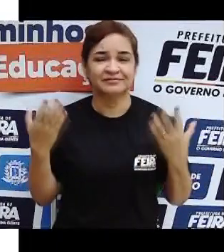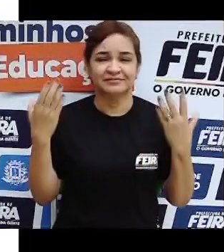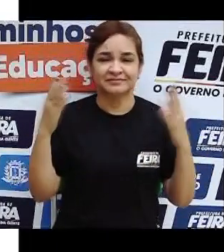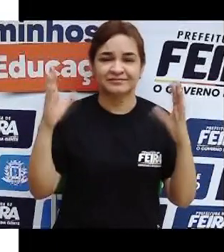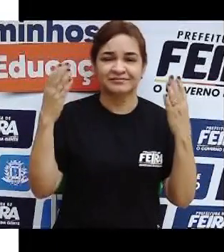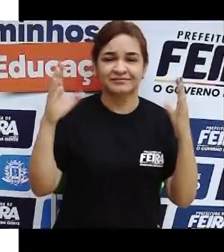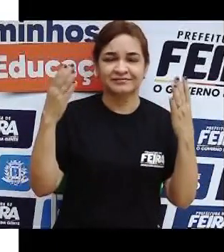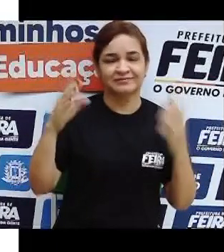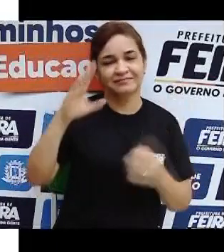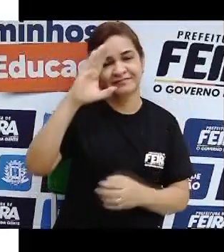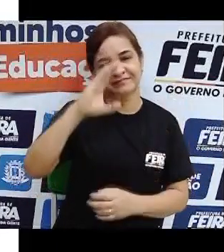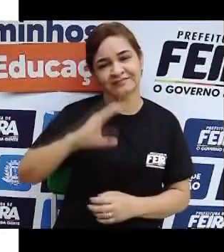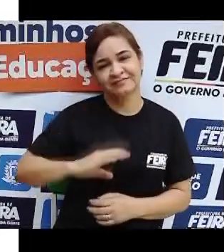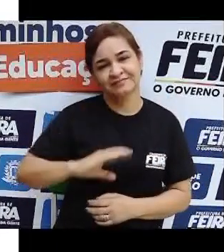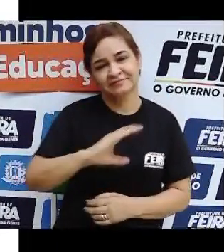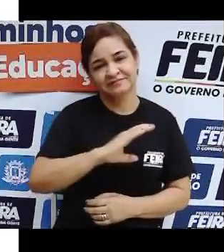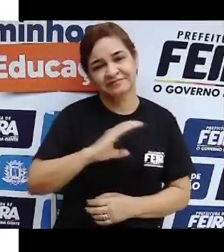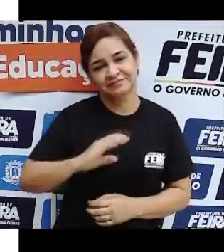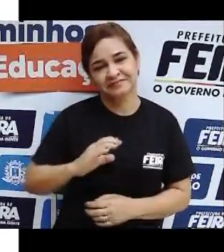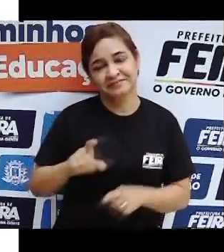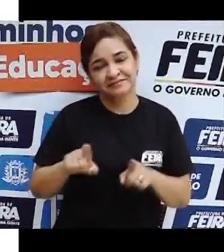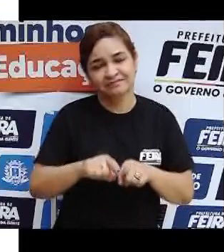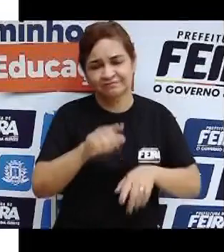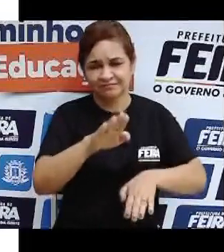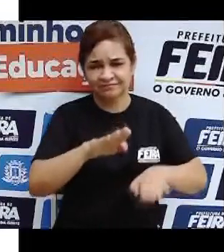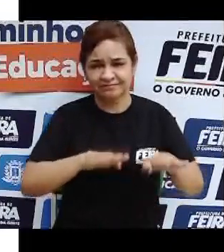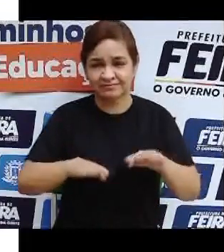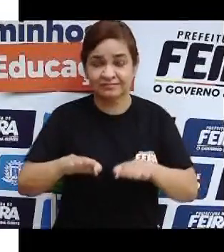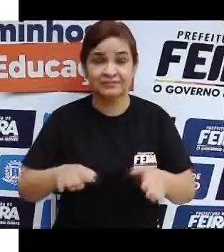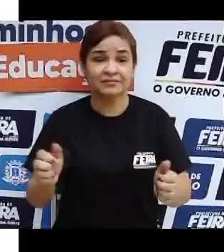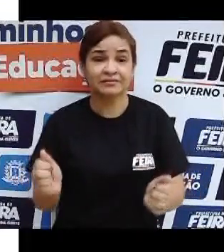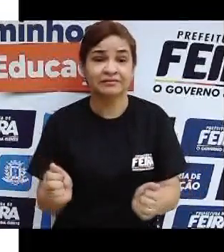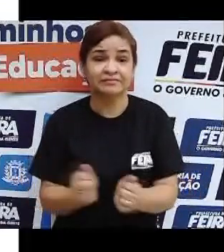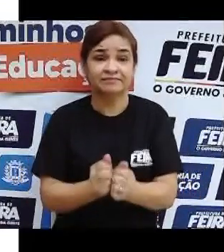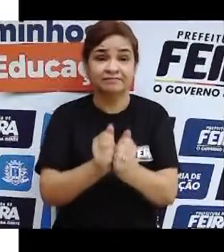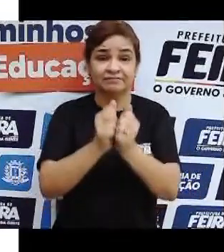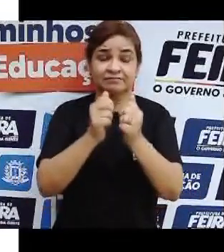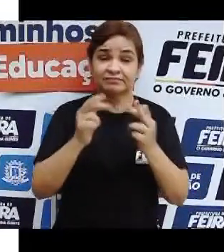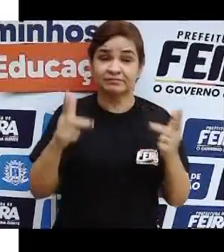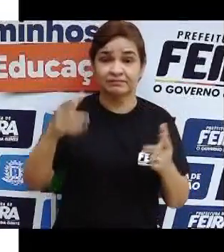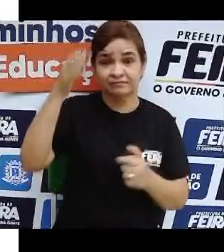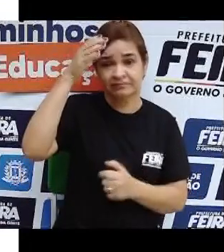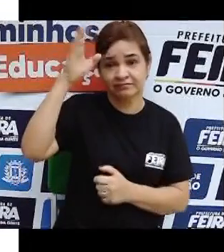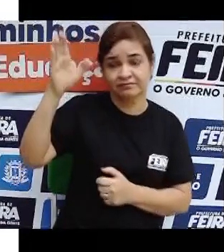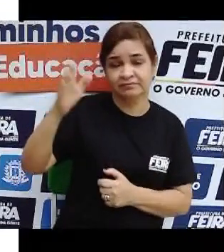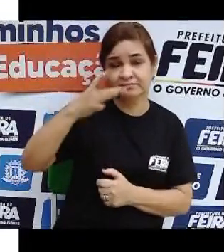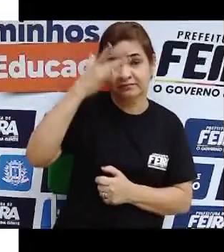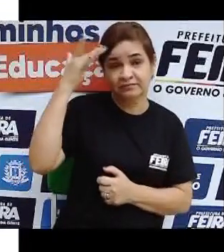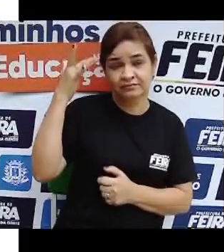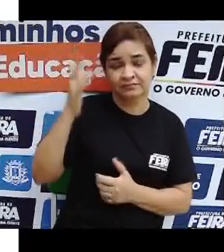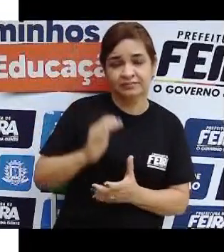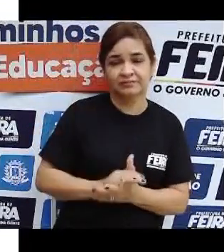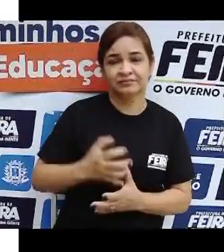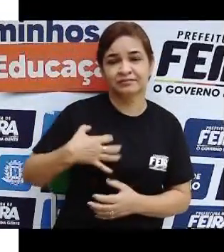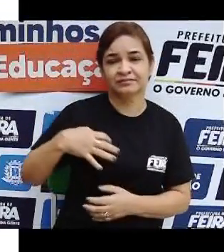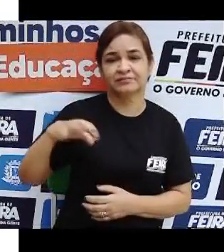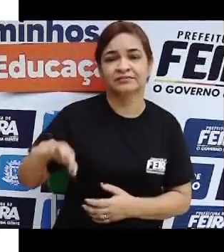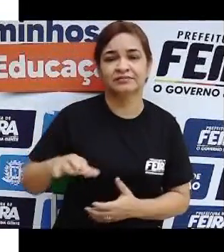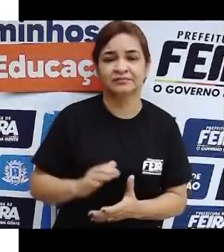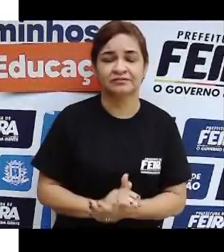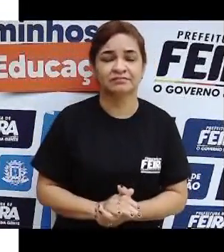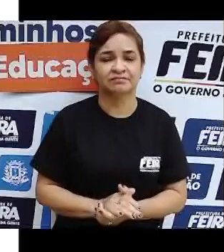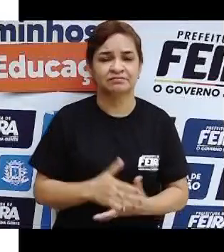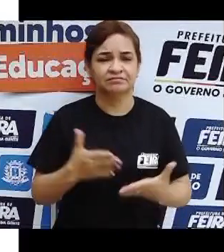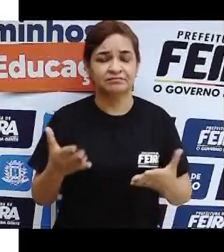Santa Bárbara, que é associada ao Orixá Yansan, mostram a diversidade cultural e religiosa do povo baiano, que possui 80% da